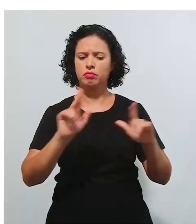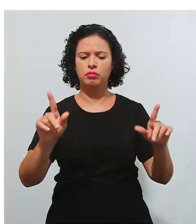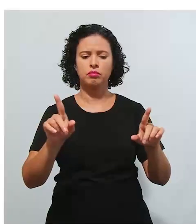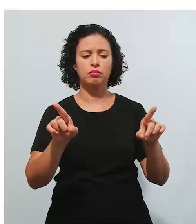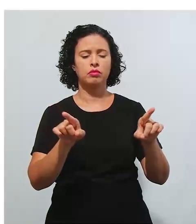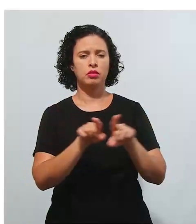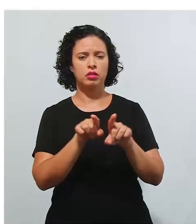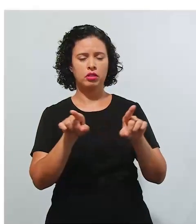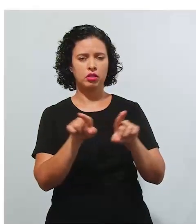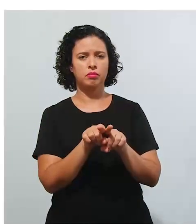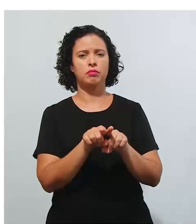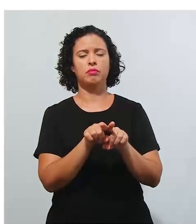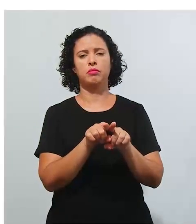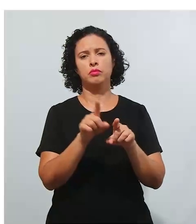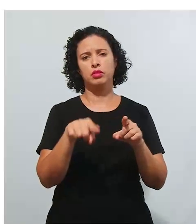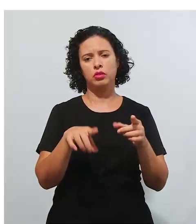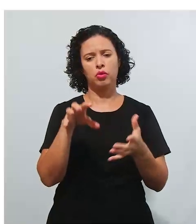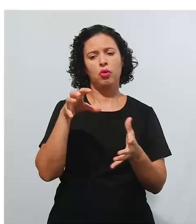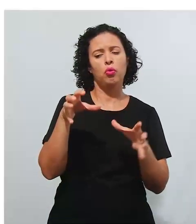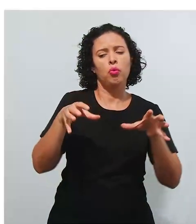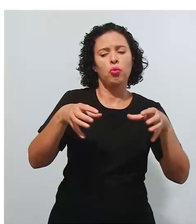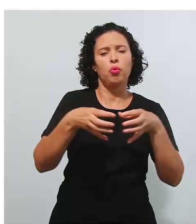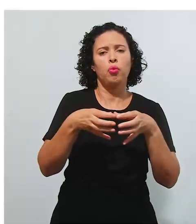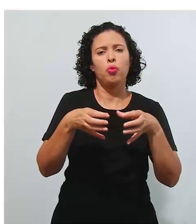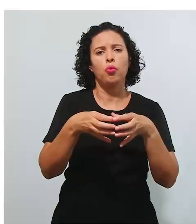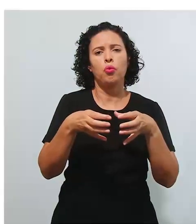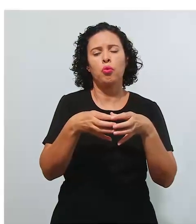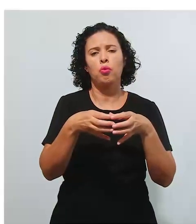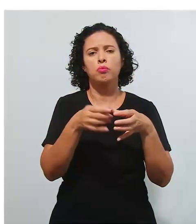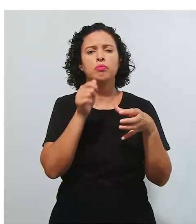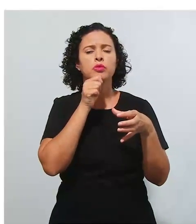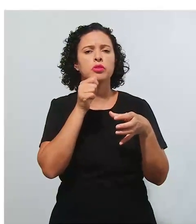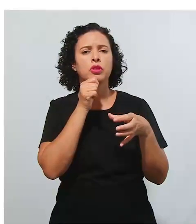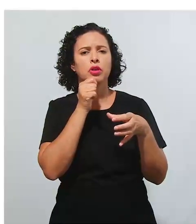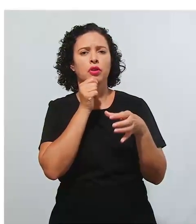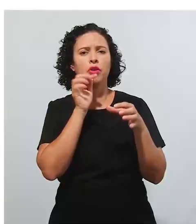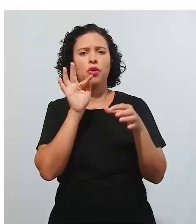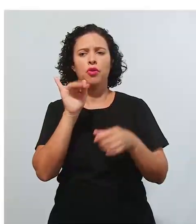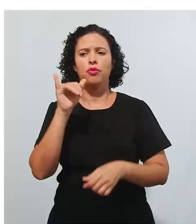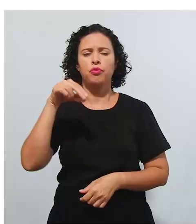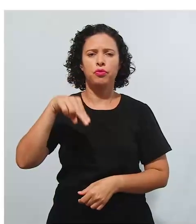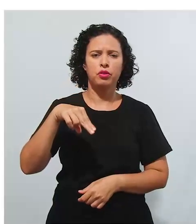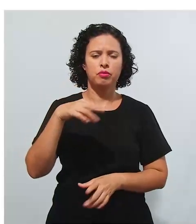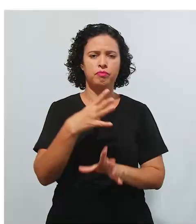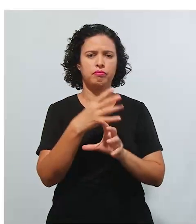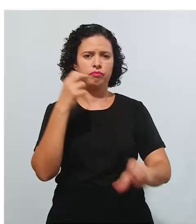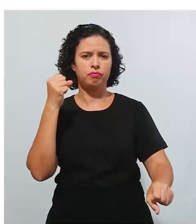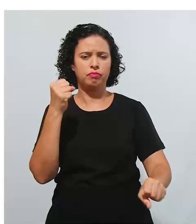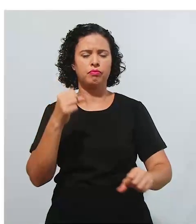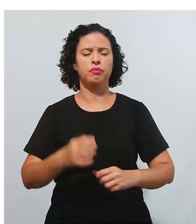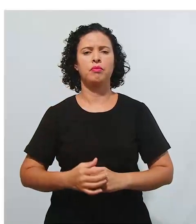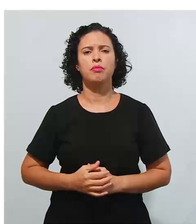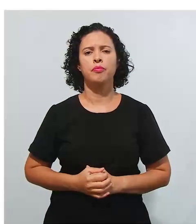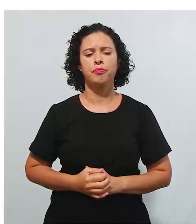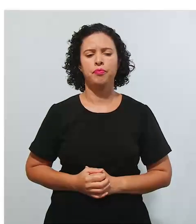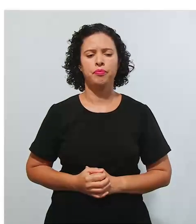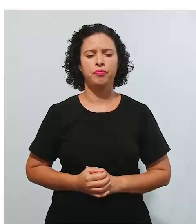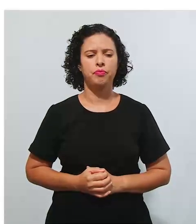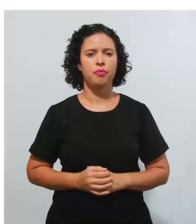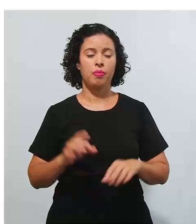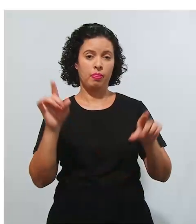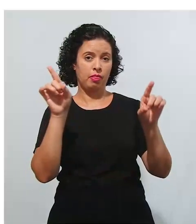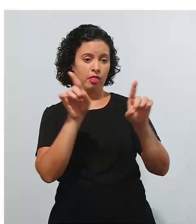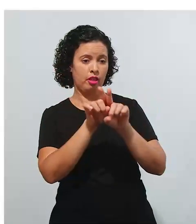há organizações filantrópicas e outras fundações, de uma forma geral. Ainda falando dos atores